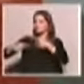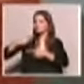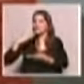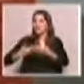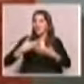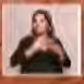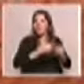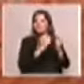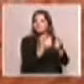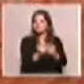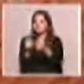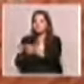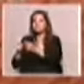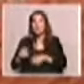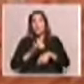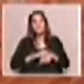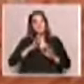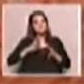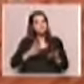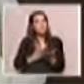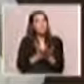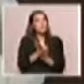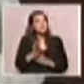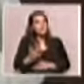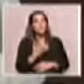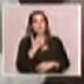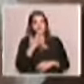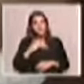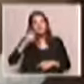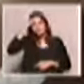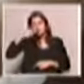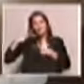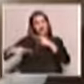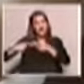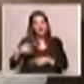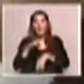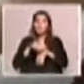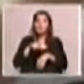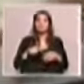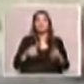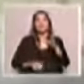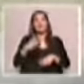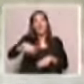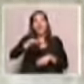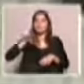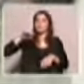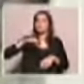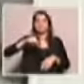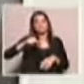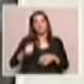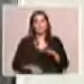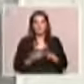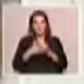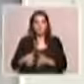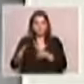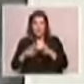por isso necessário preservar esta herança e foi precisamente com este intuito que foram criadas as áreas geográficas de produção.